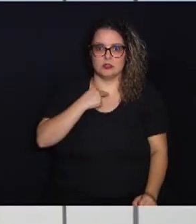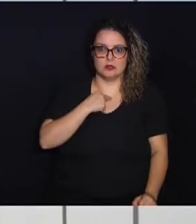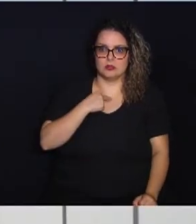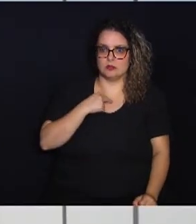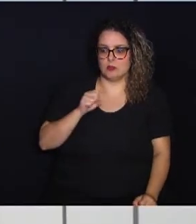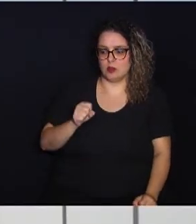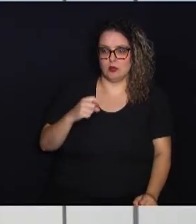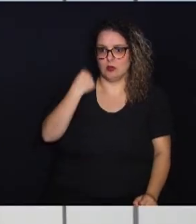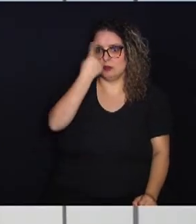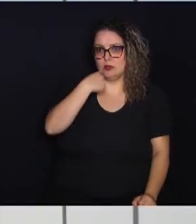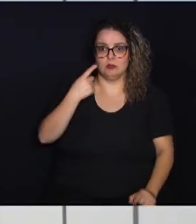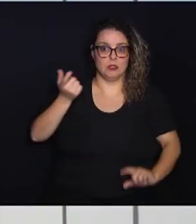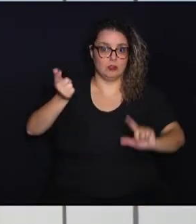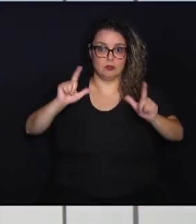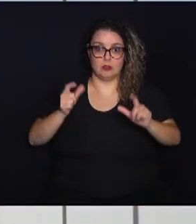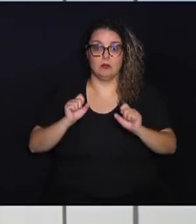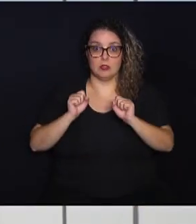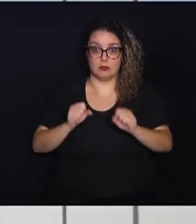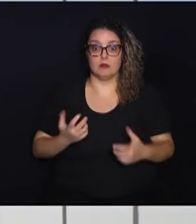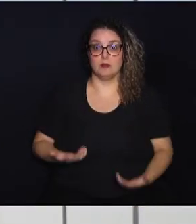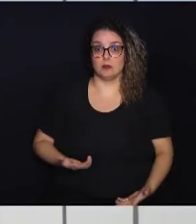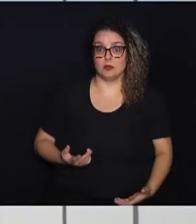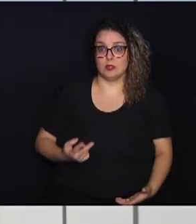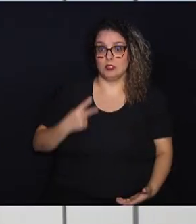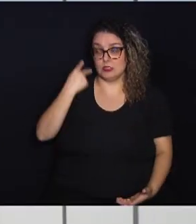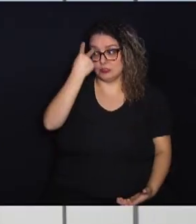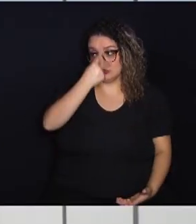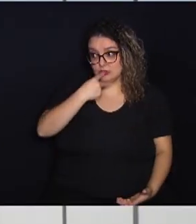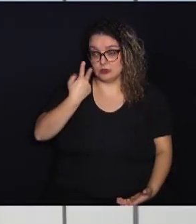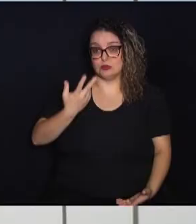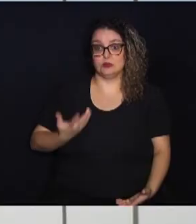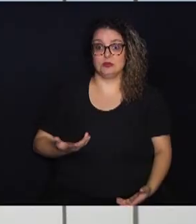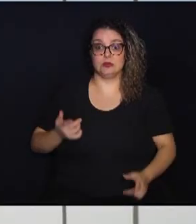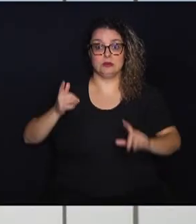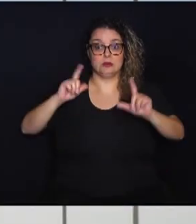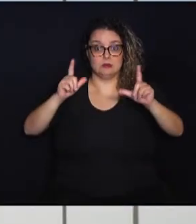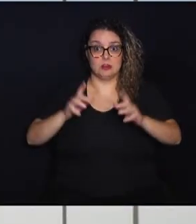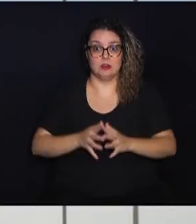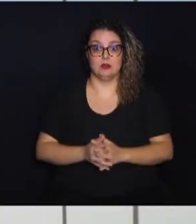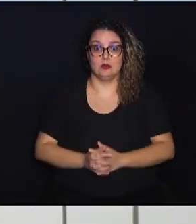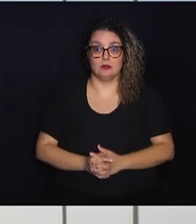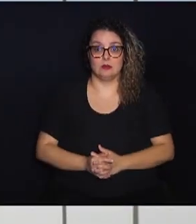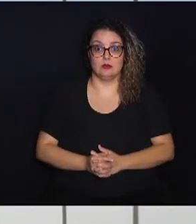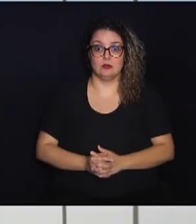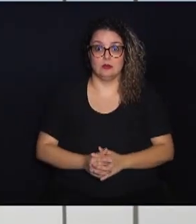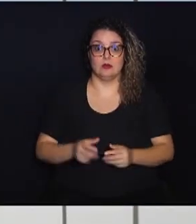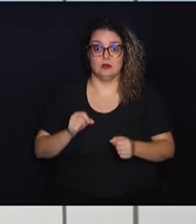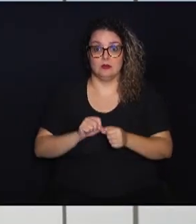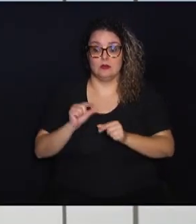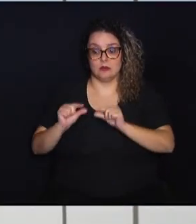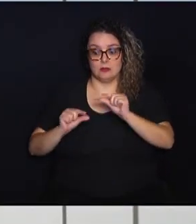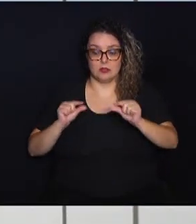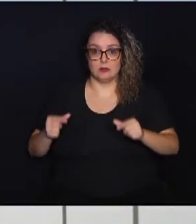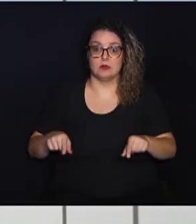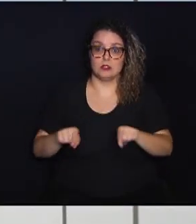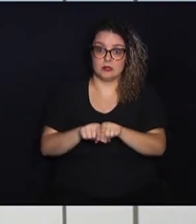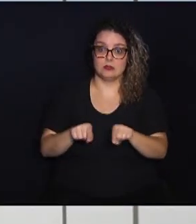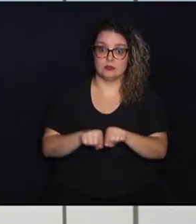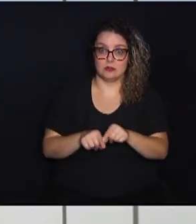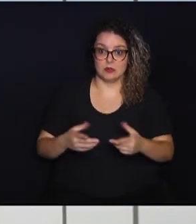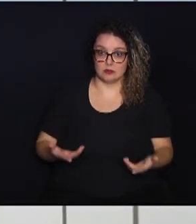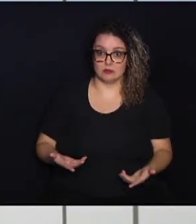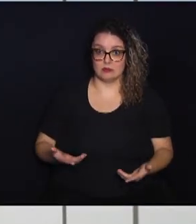8 horas na frente da tela, mas você pode ficar 2 horas na frente da tela. Então, assim, vai fazendo aos poucos também, para não ficar